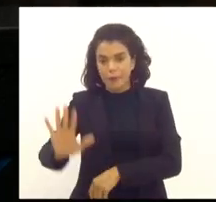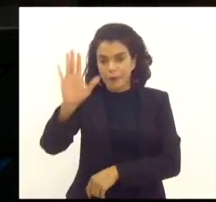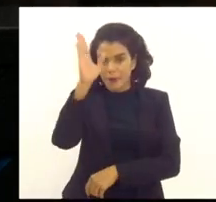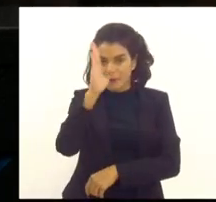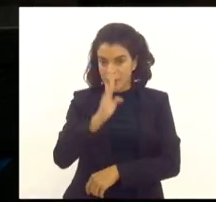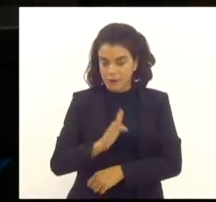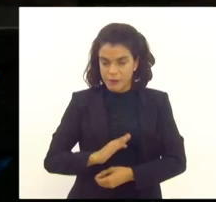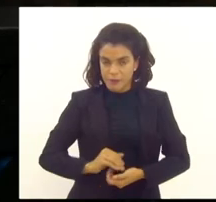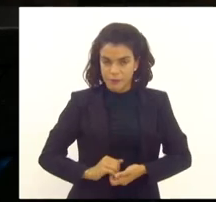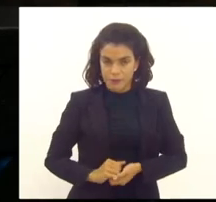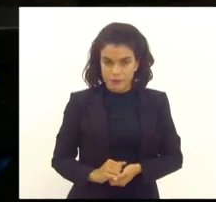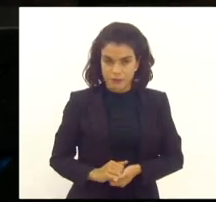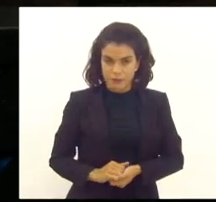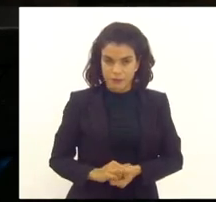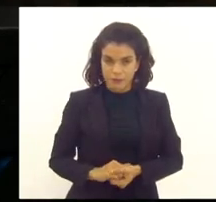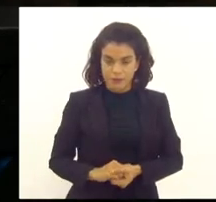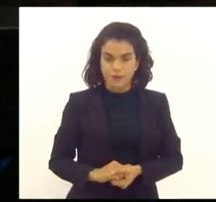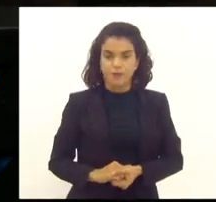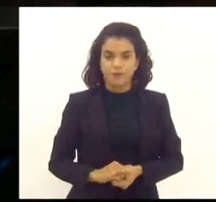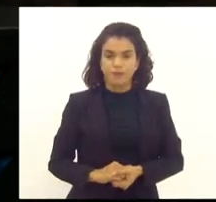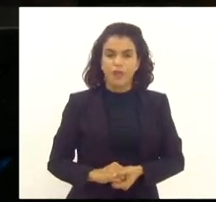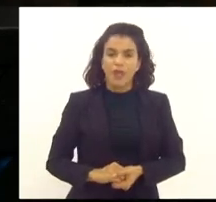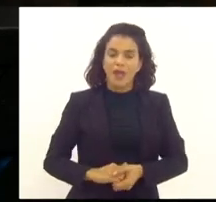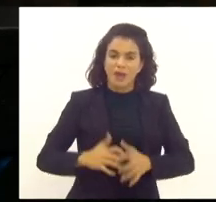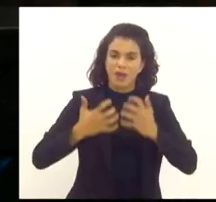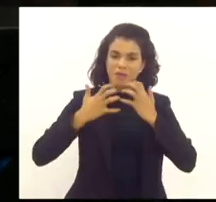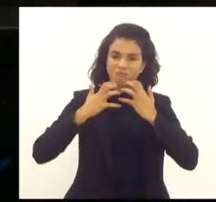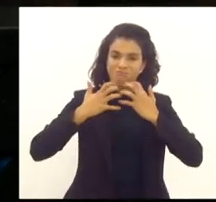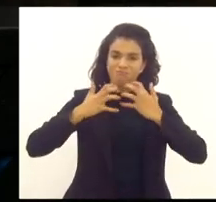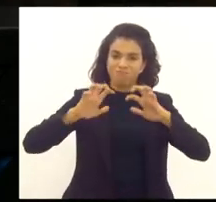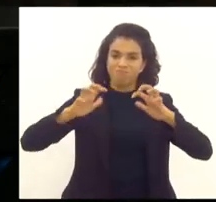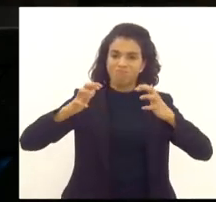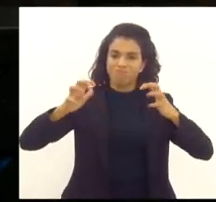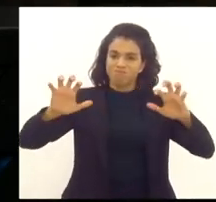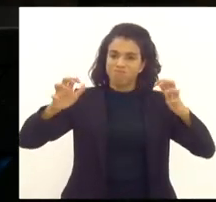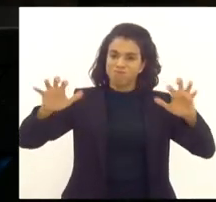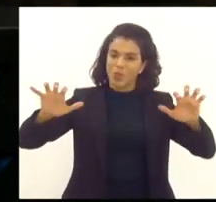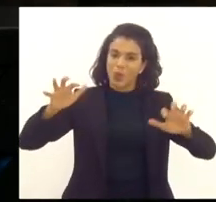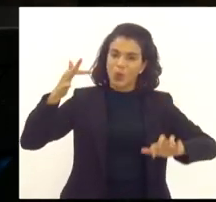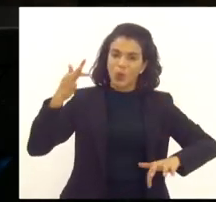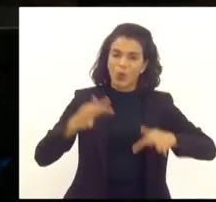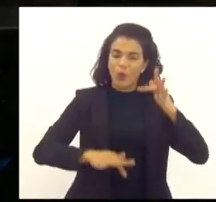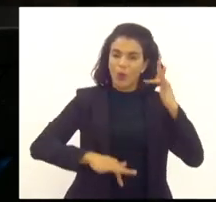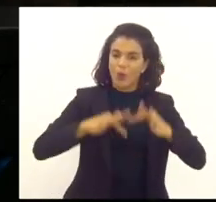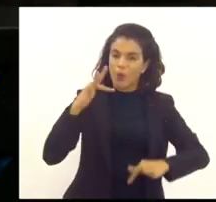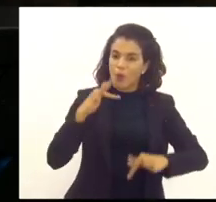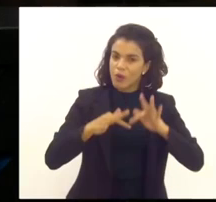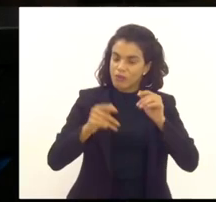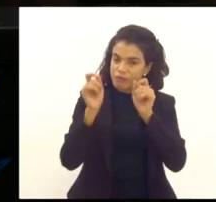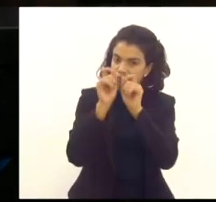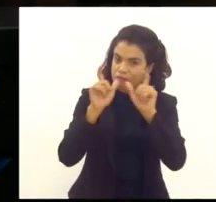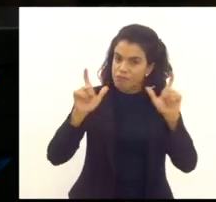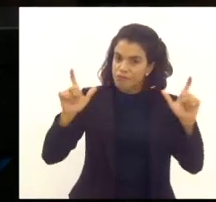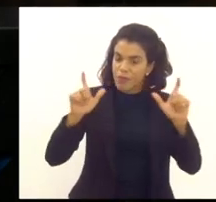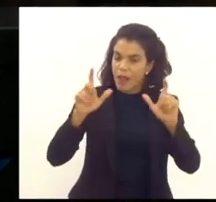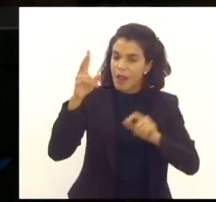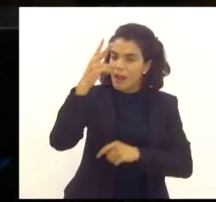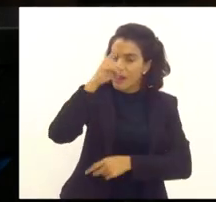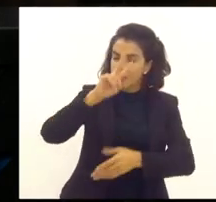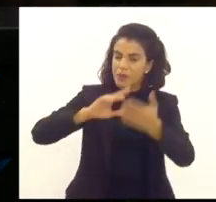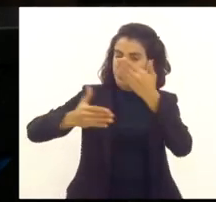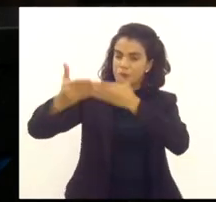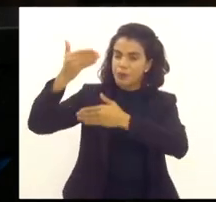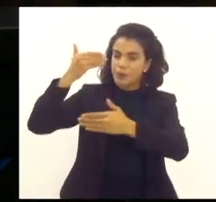como um todo é um grito doloroso que nos chama a ação nos lembrando